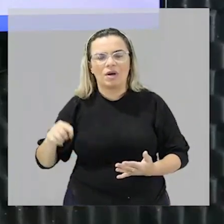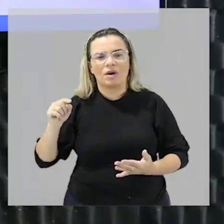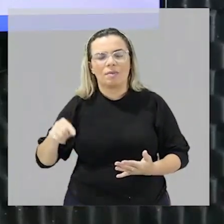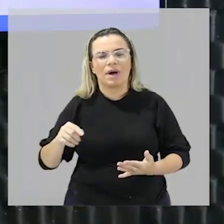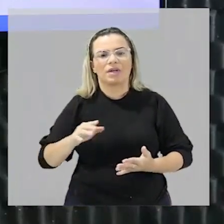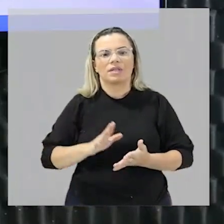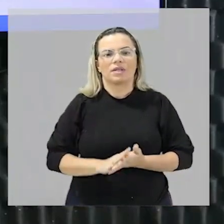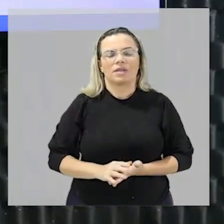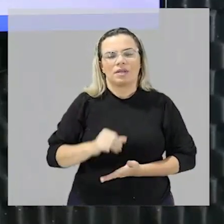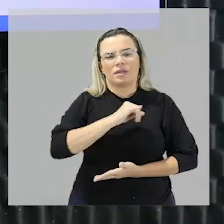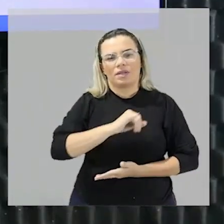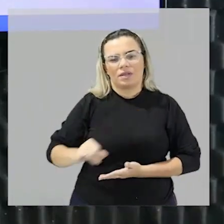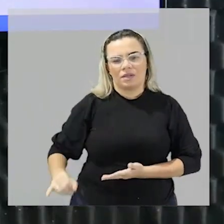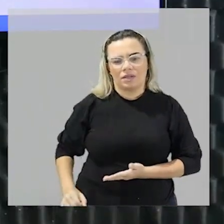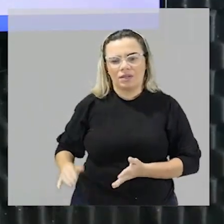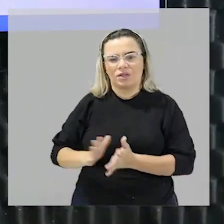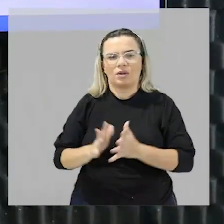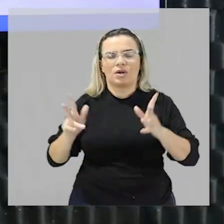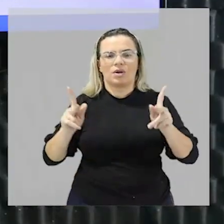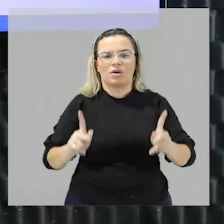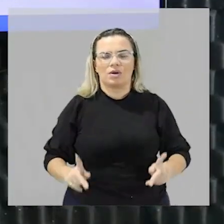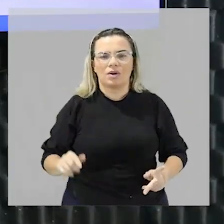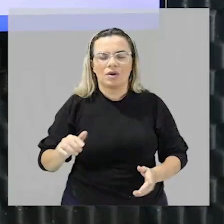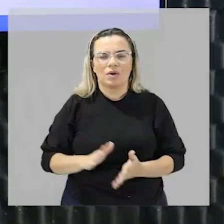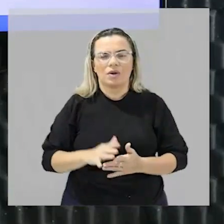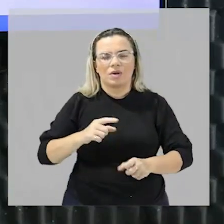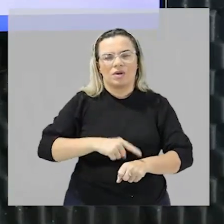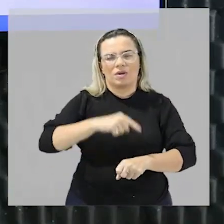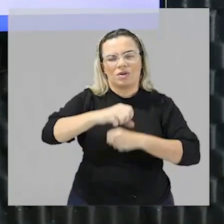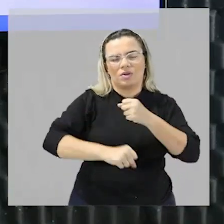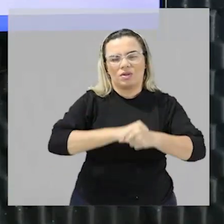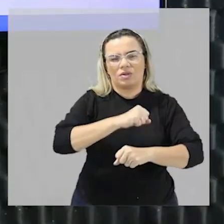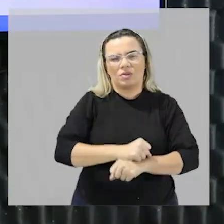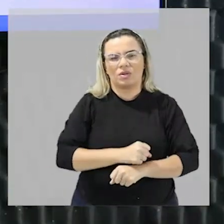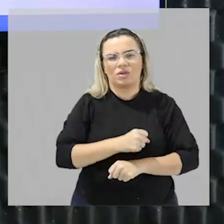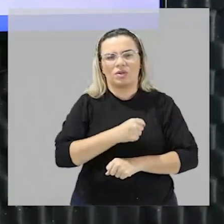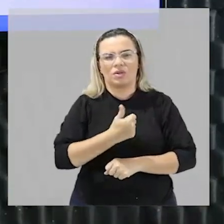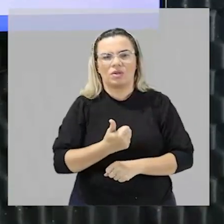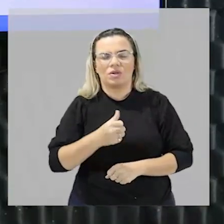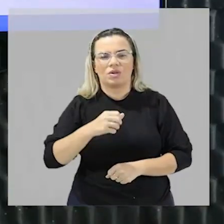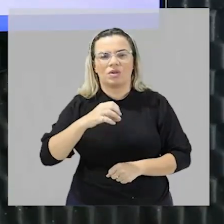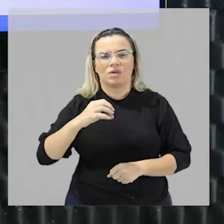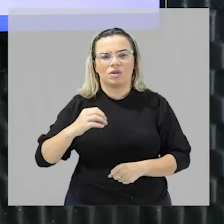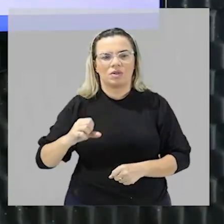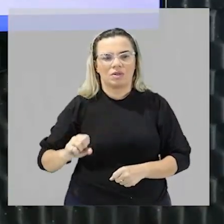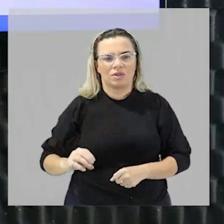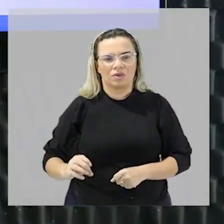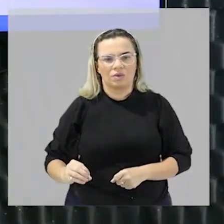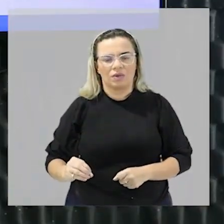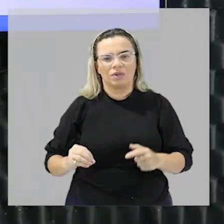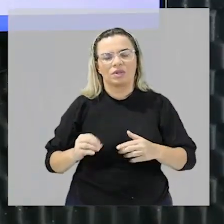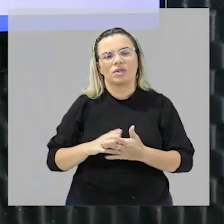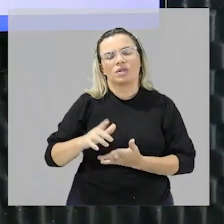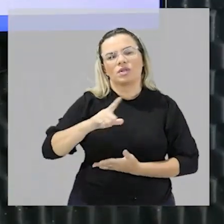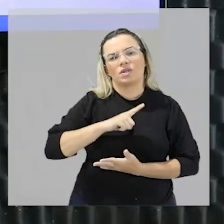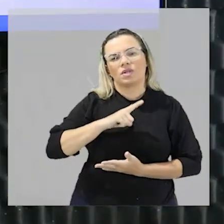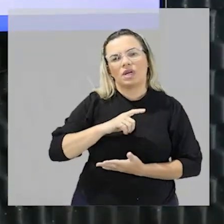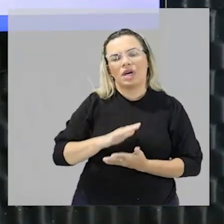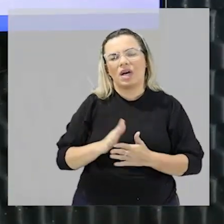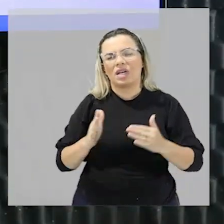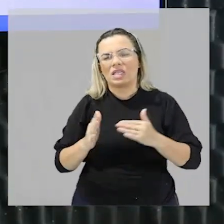no momento de estabilidade, ali nos anos 50, nos anos 60, que se teria. Então, o quadro vem